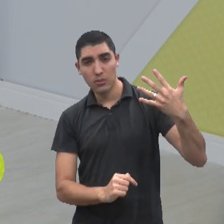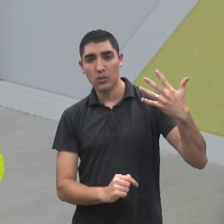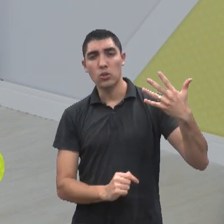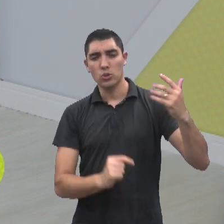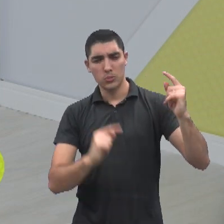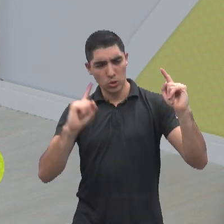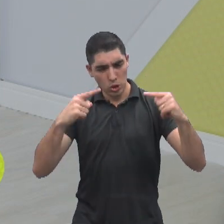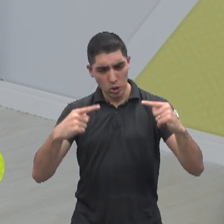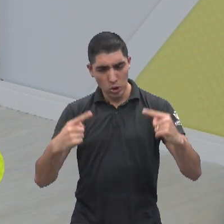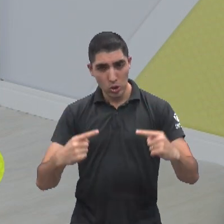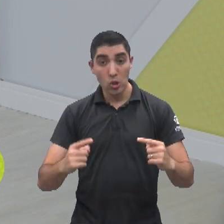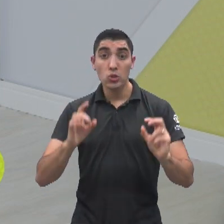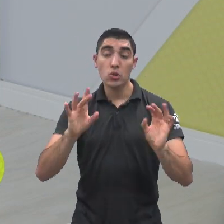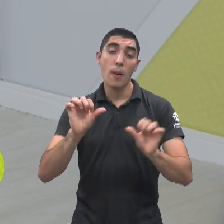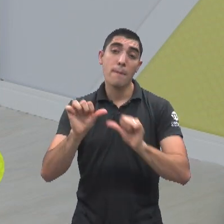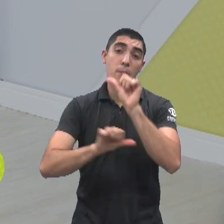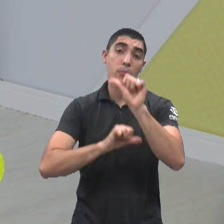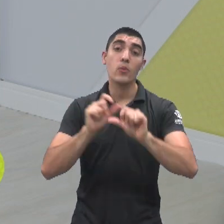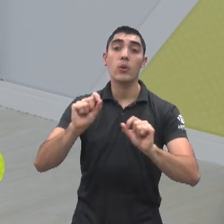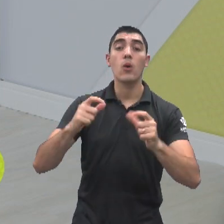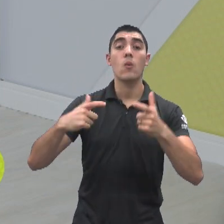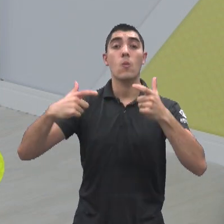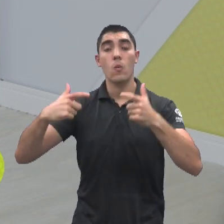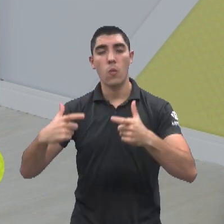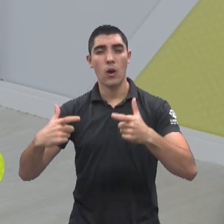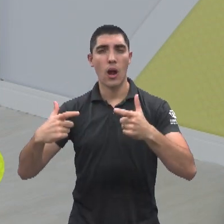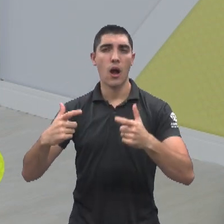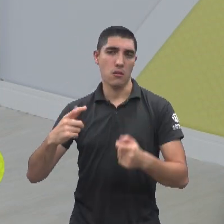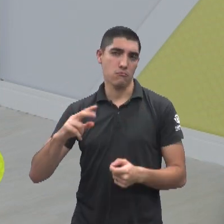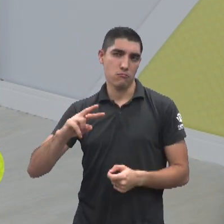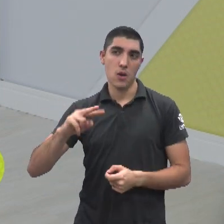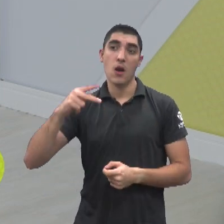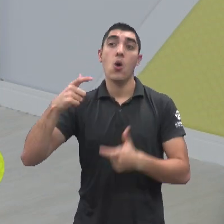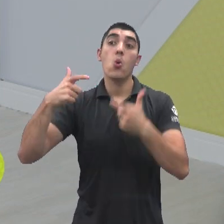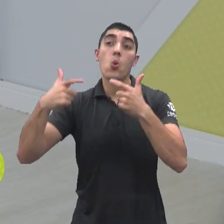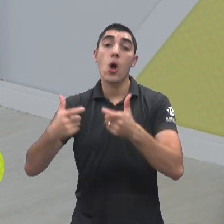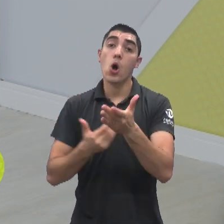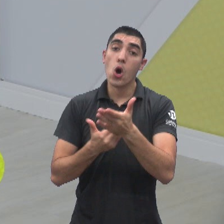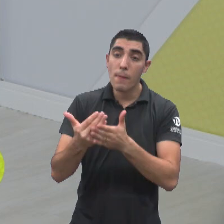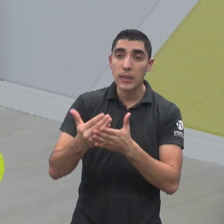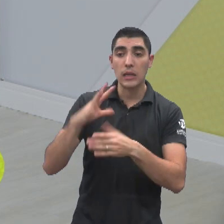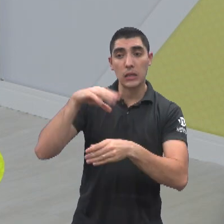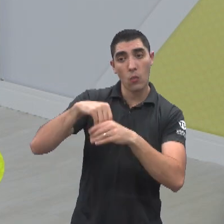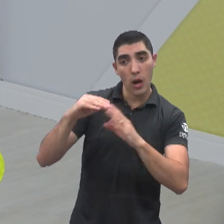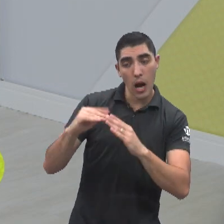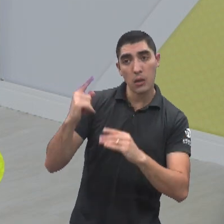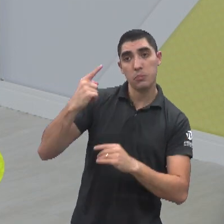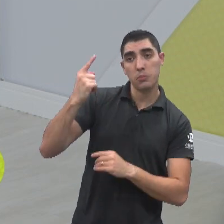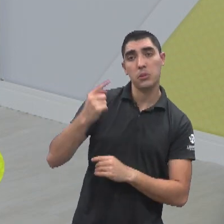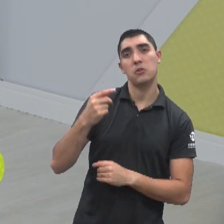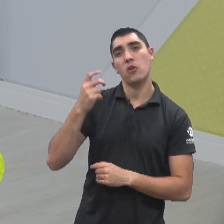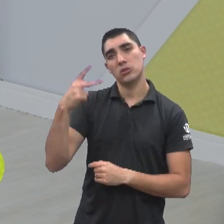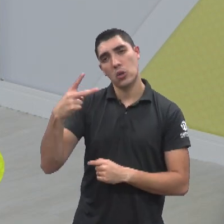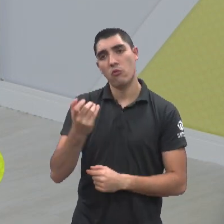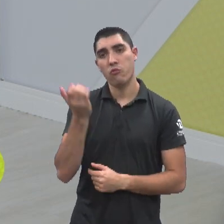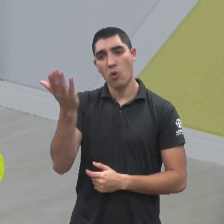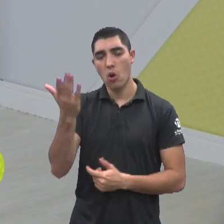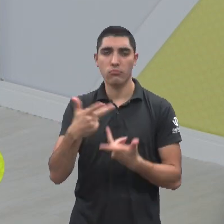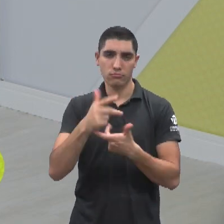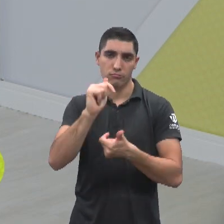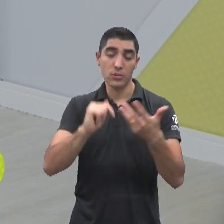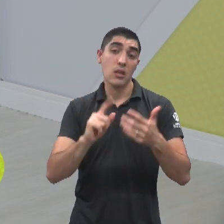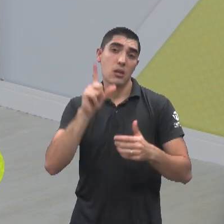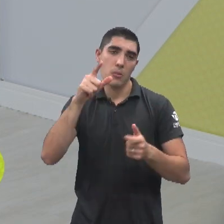os mandos de quadra em relação ao ano passado, então vai definir os 16 primeiros para fazer os playoffs. Primeiro contra